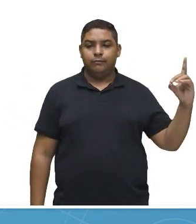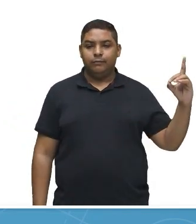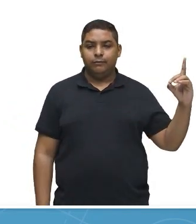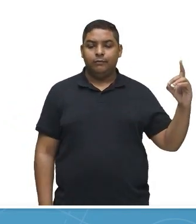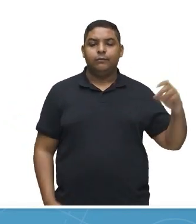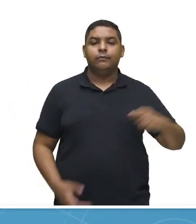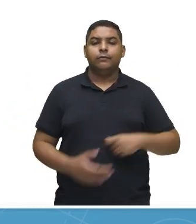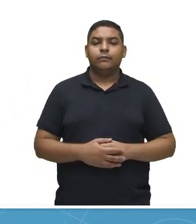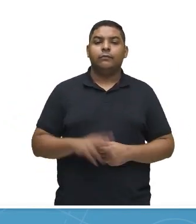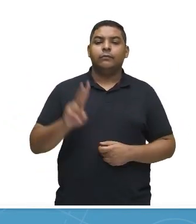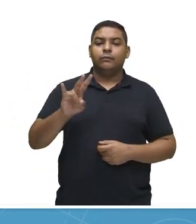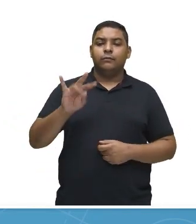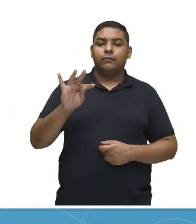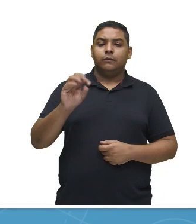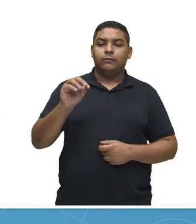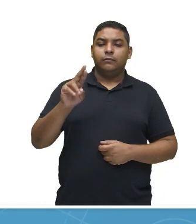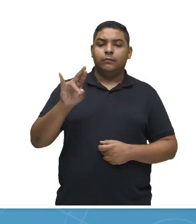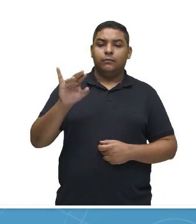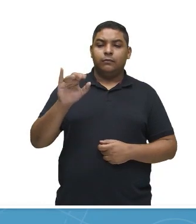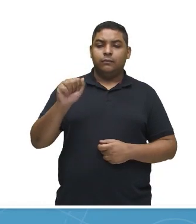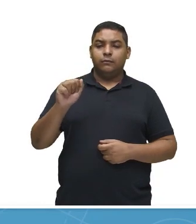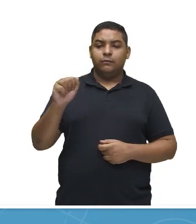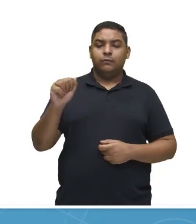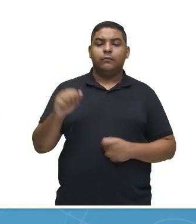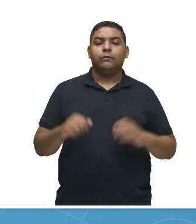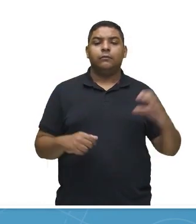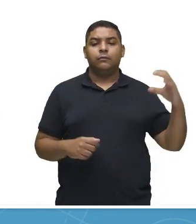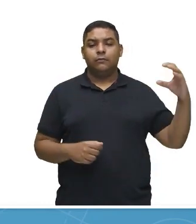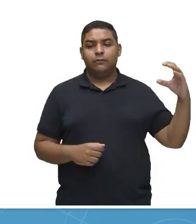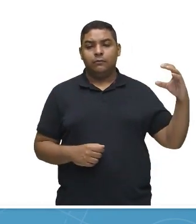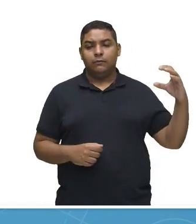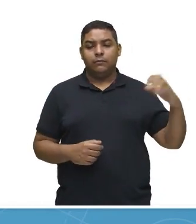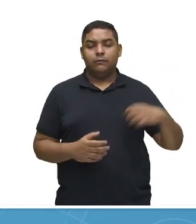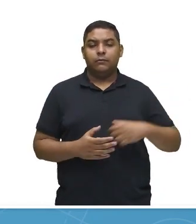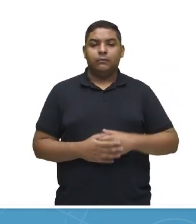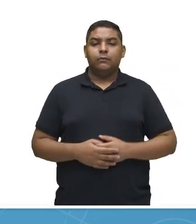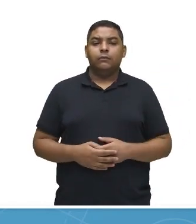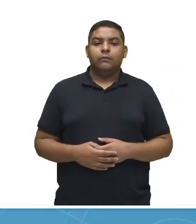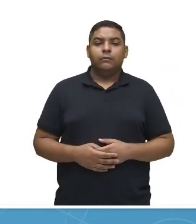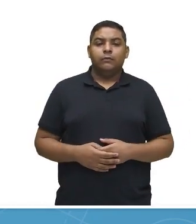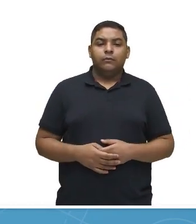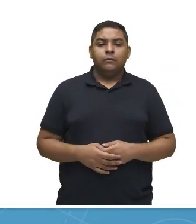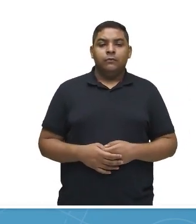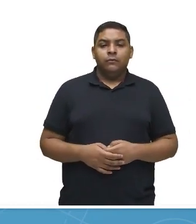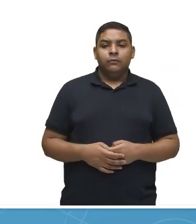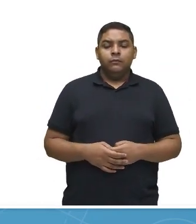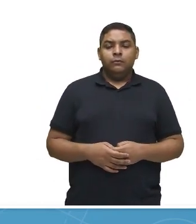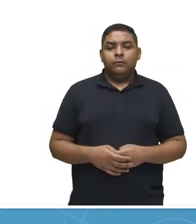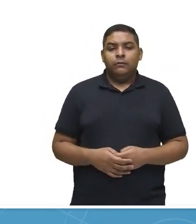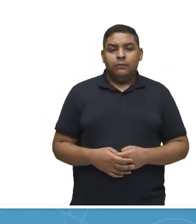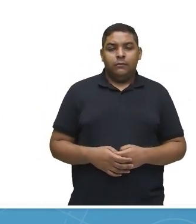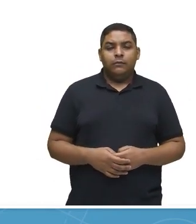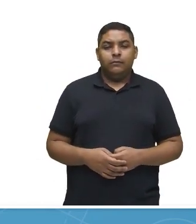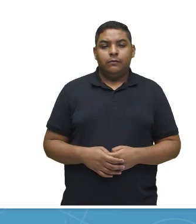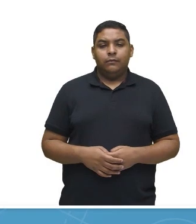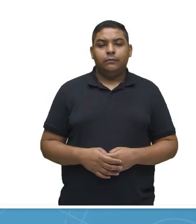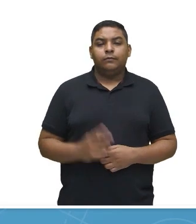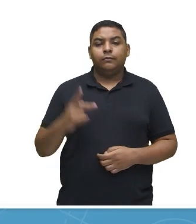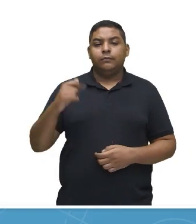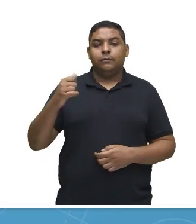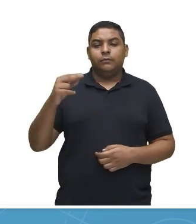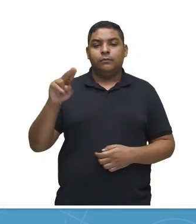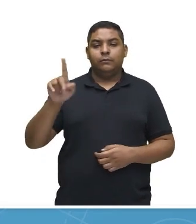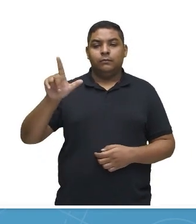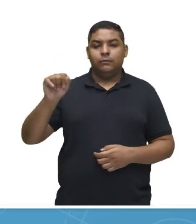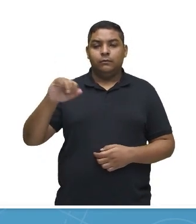A Vitória marcou letra C, o Luiz Guilherme, da escola Terezinha Siqueira, também marcou letra D. O Paulo José,